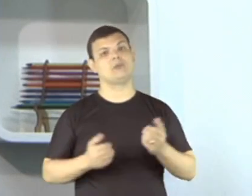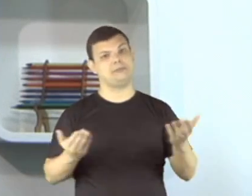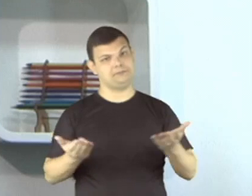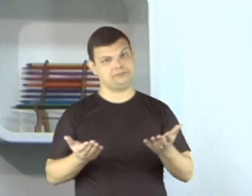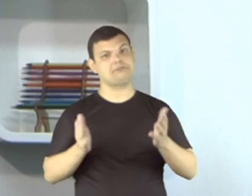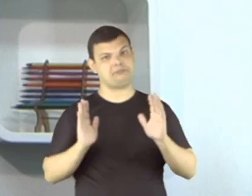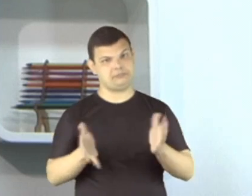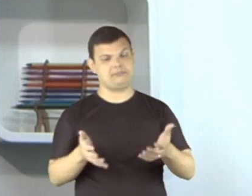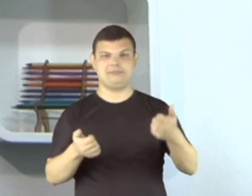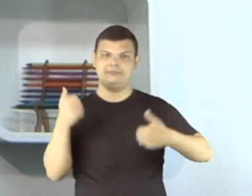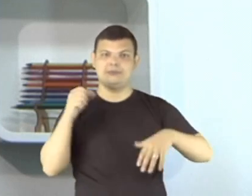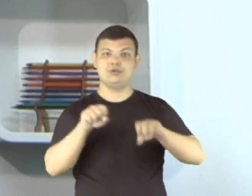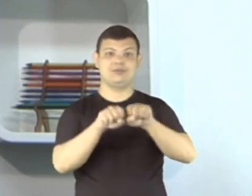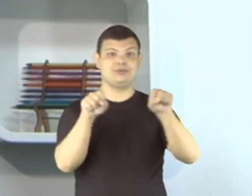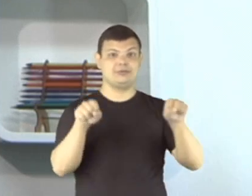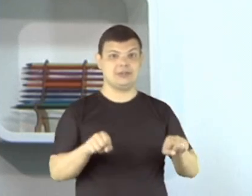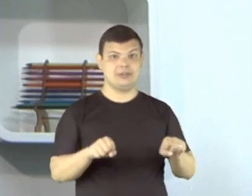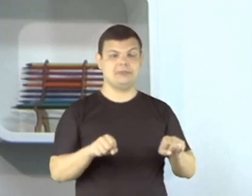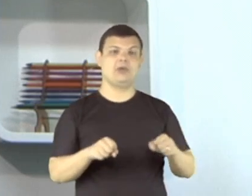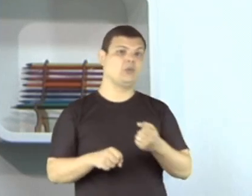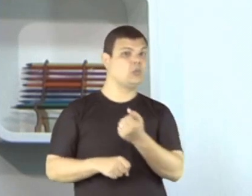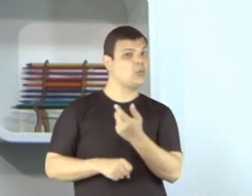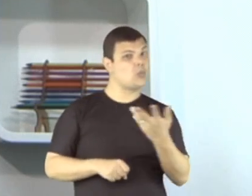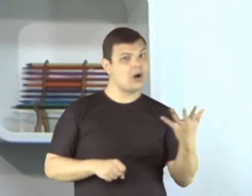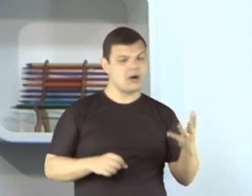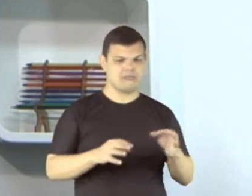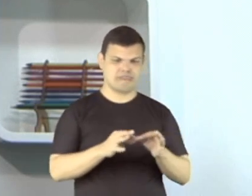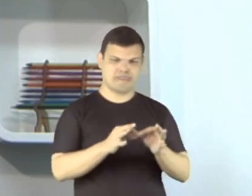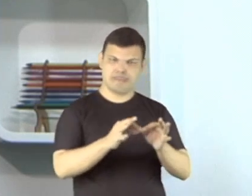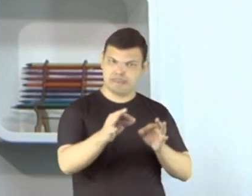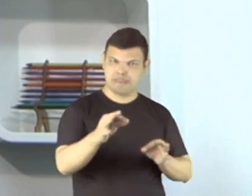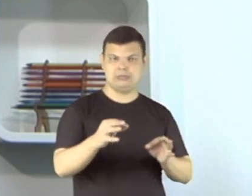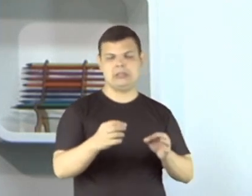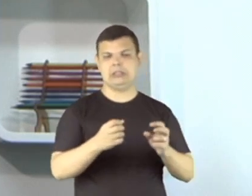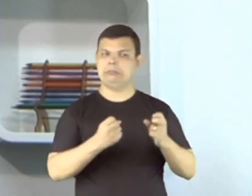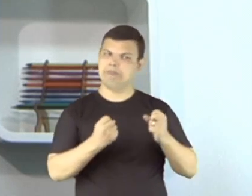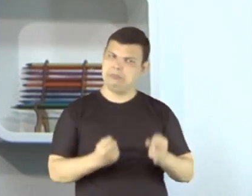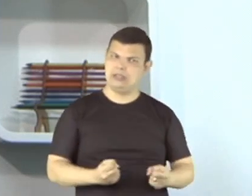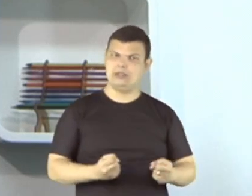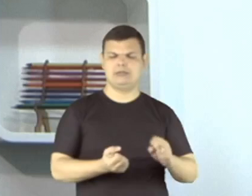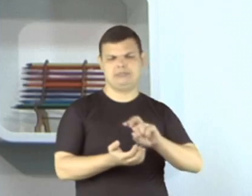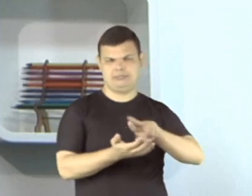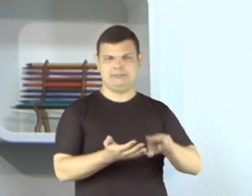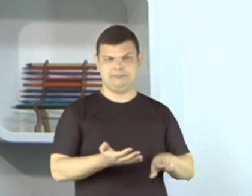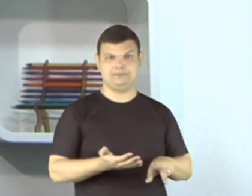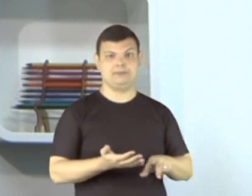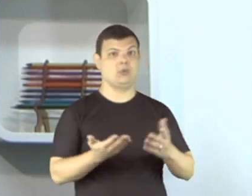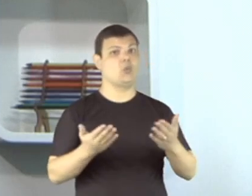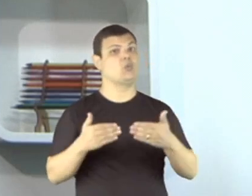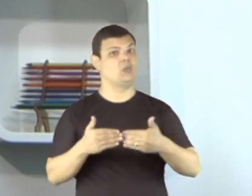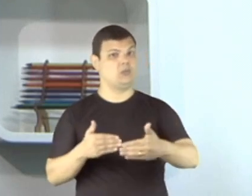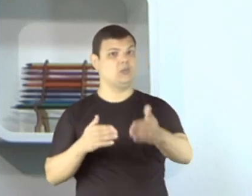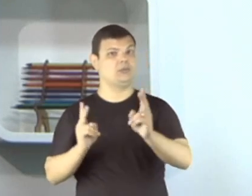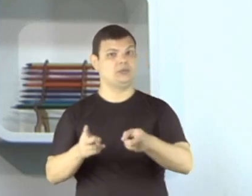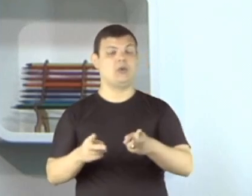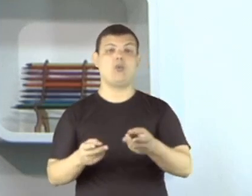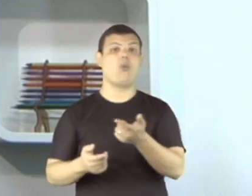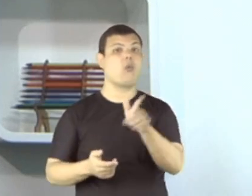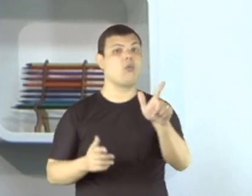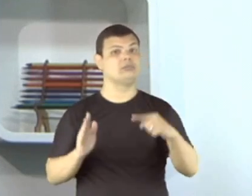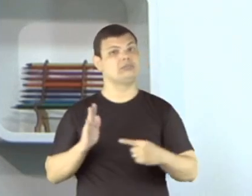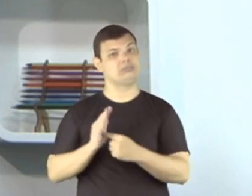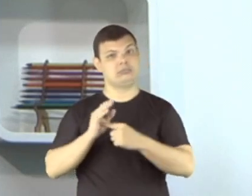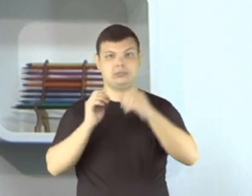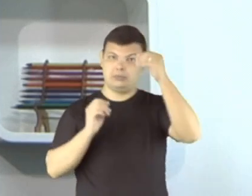já nossos sistemas de medida nas aulas anteriores e hoje nós vamos prosseguir, mais com outro objeto do conhecimento que nós